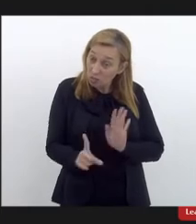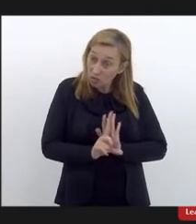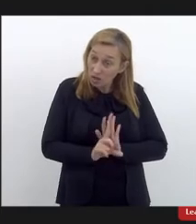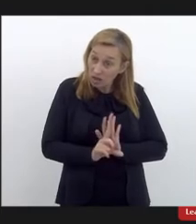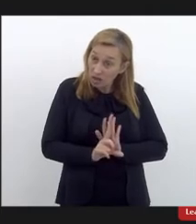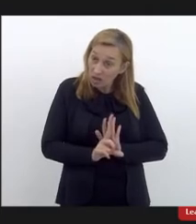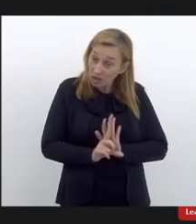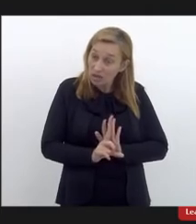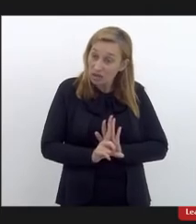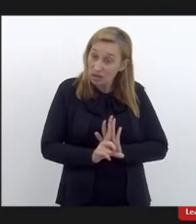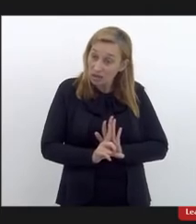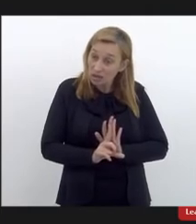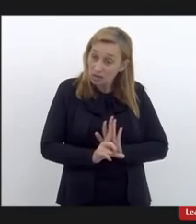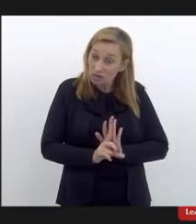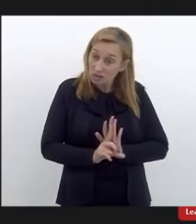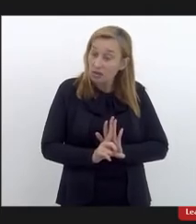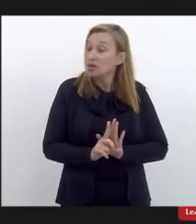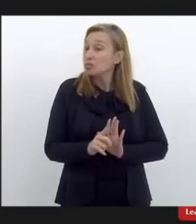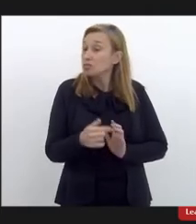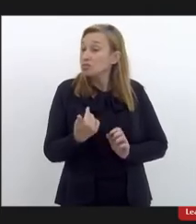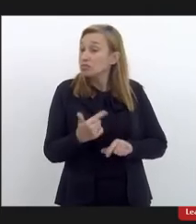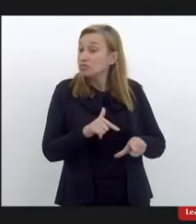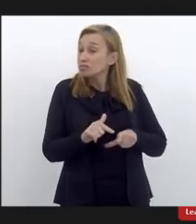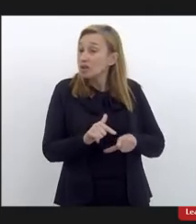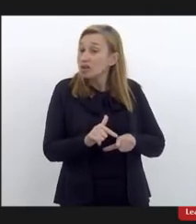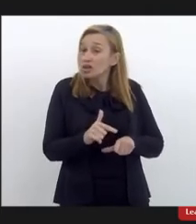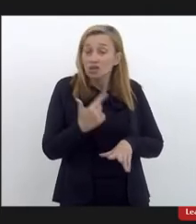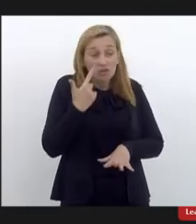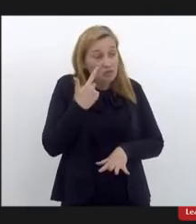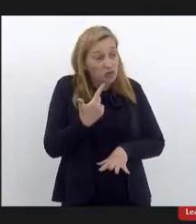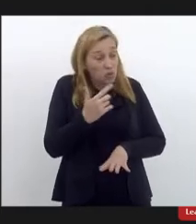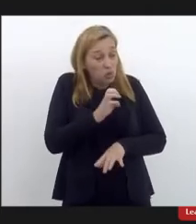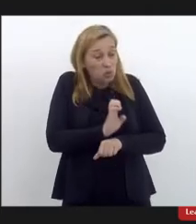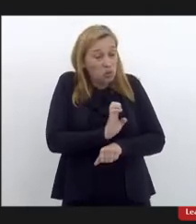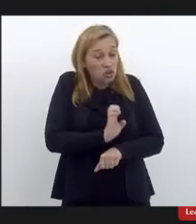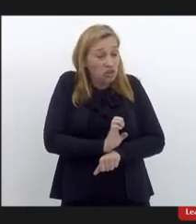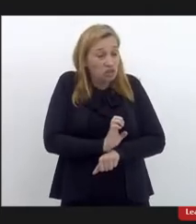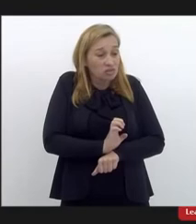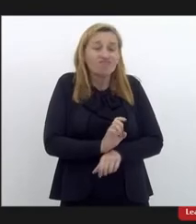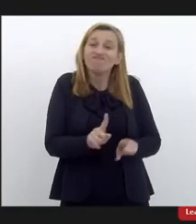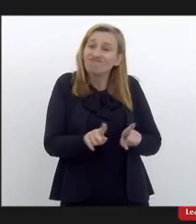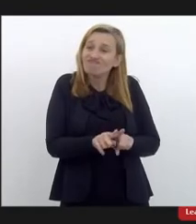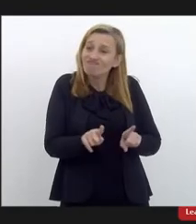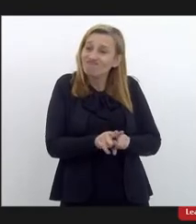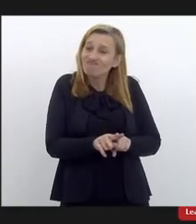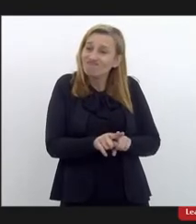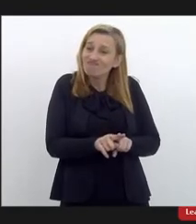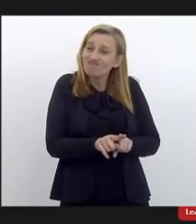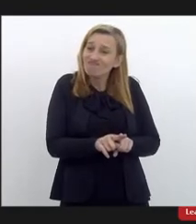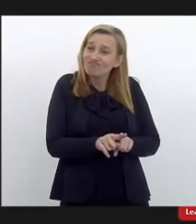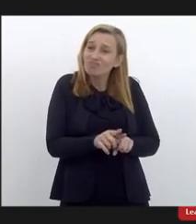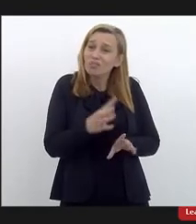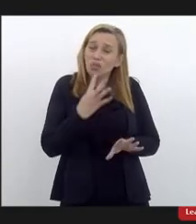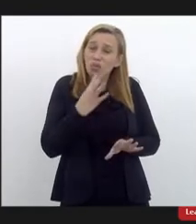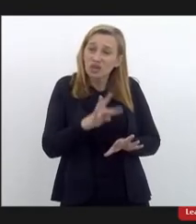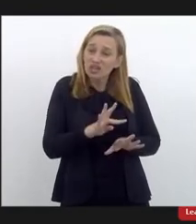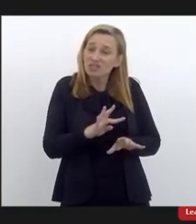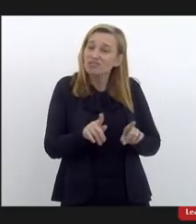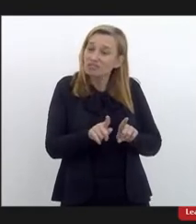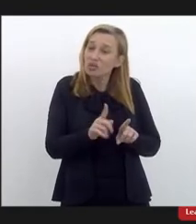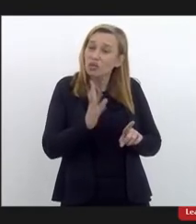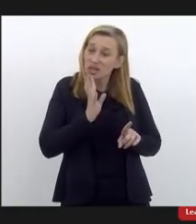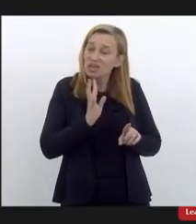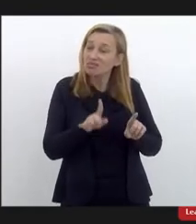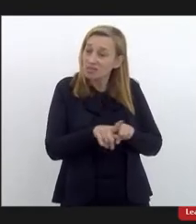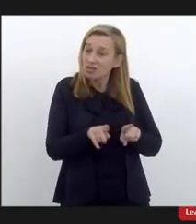e por caráter e por função, a gente vê o Estado também reconhecendo essa evolução da educação, né?